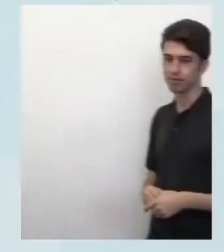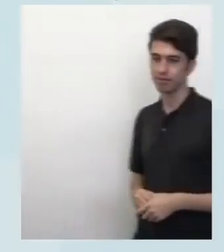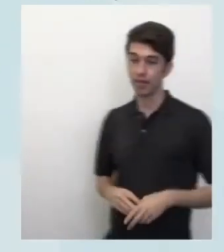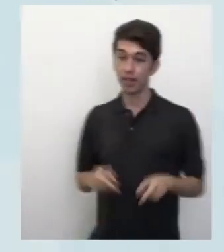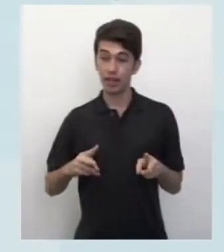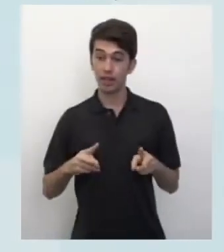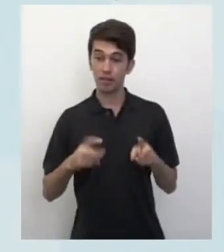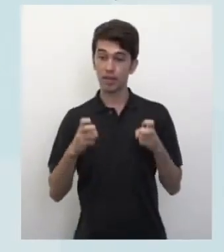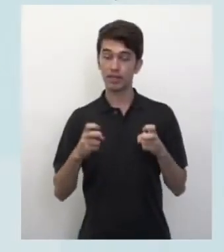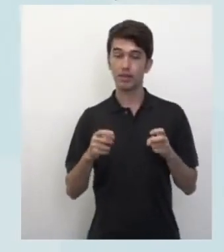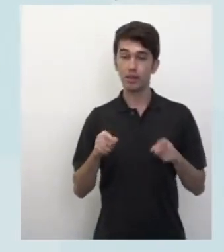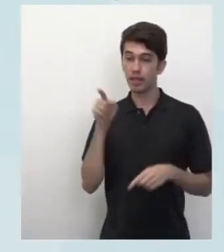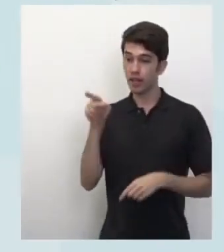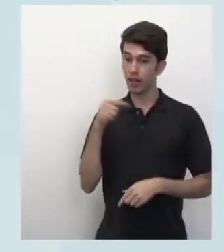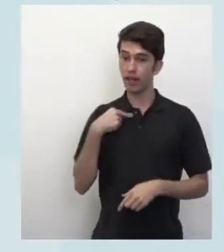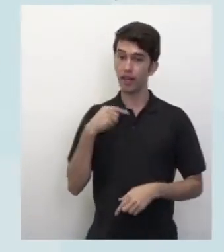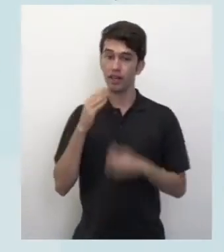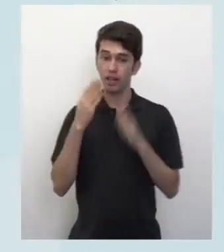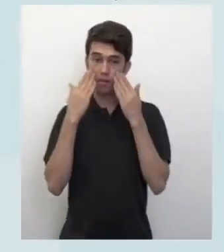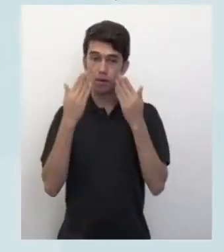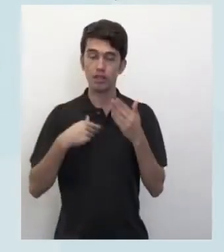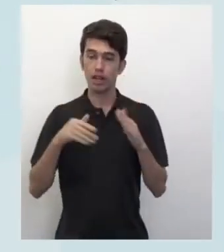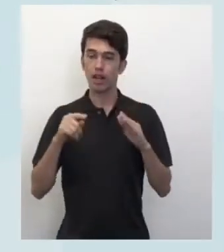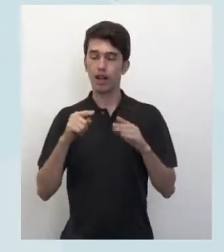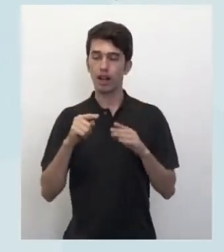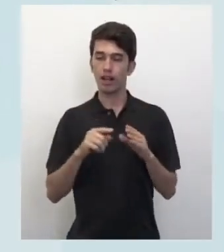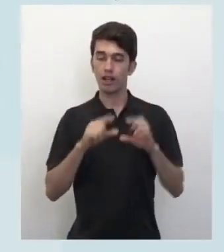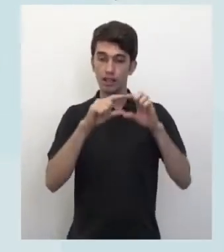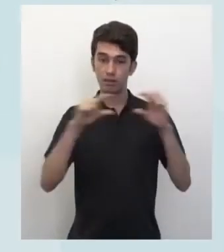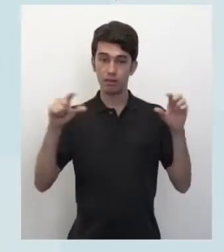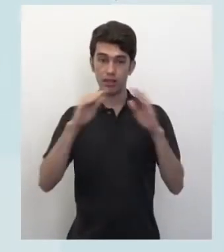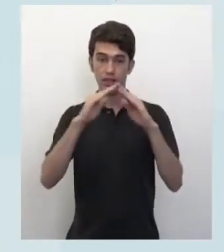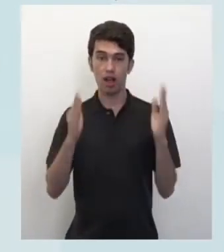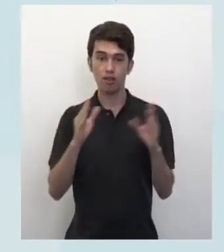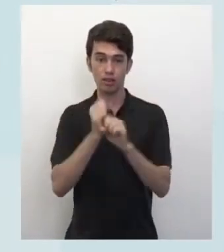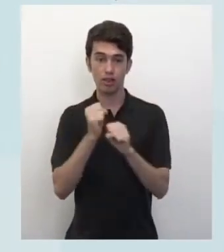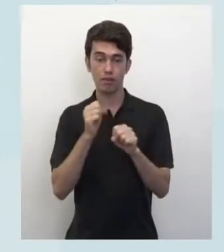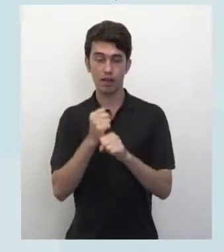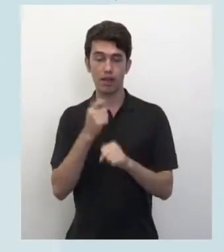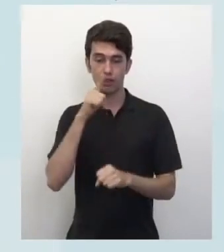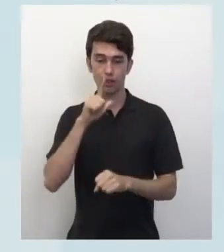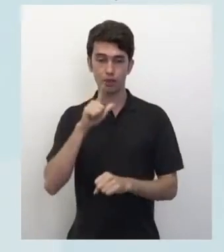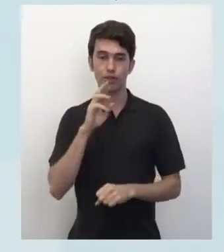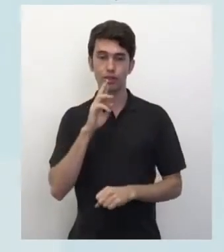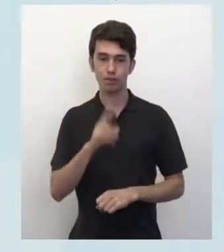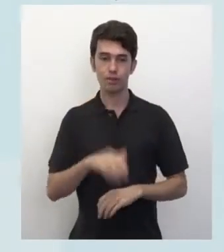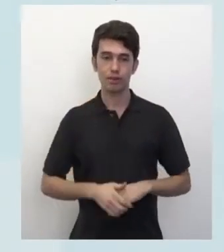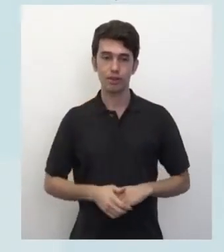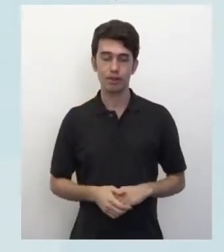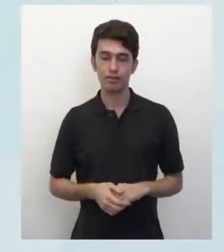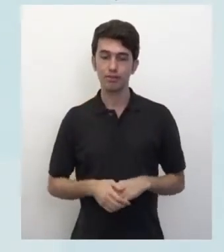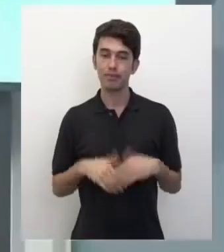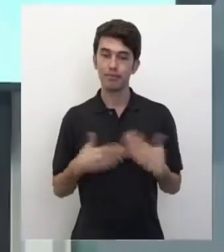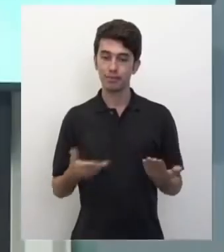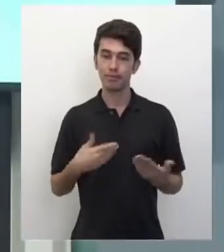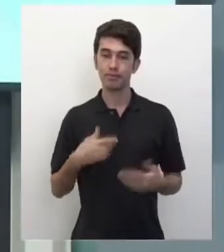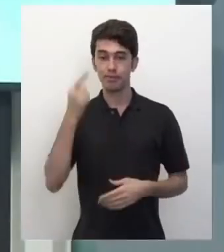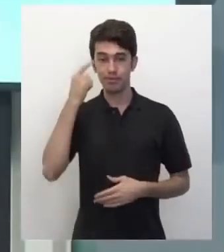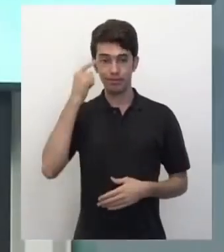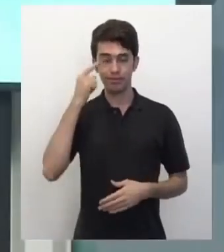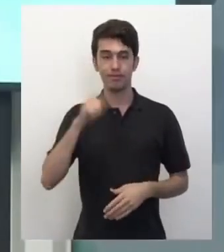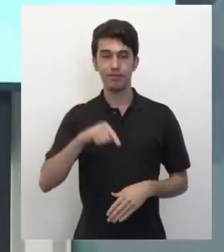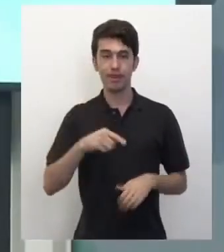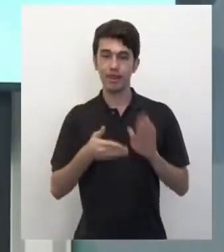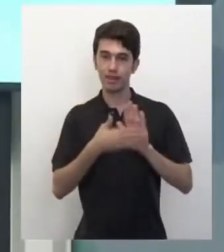aparecer lá, aonde? Na relação algébrica que a gente conseguiu estabelecer. Tudo bem? Perfeito, Então, perfeito. é essa a ideia, é essa